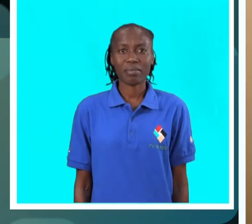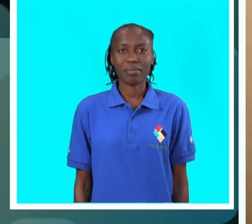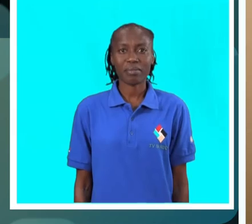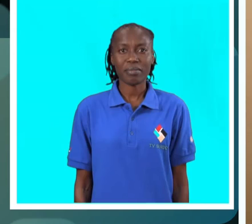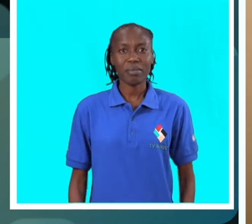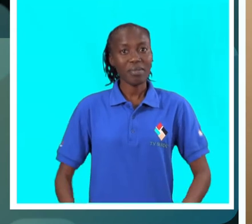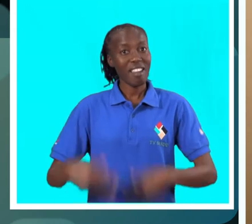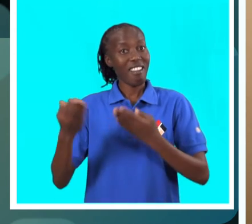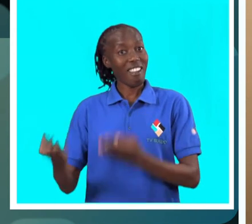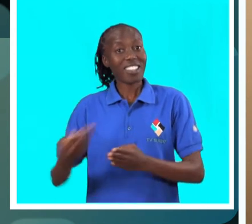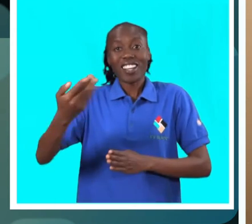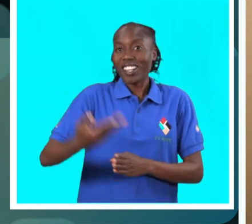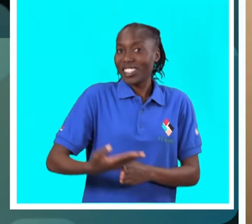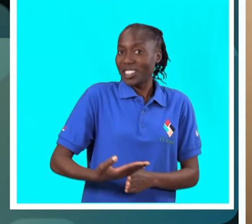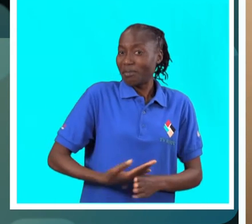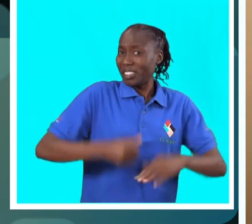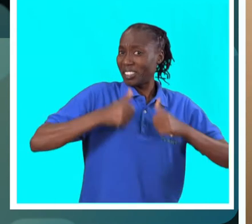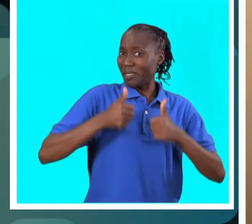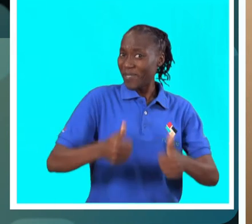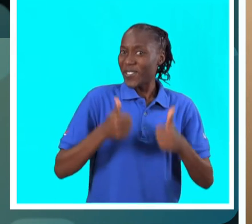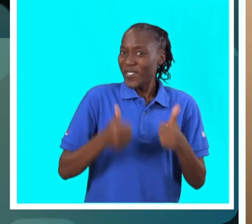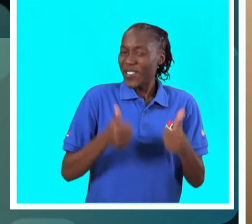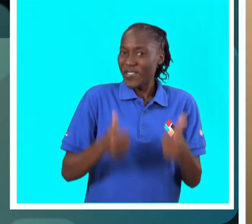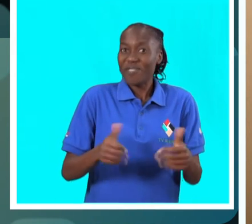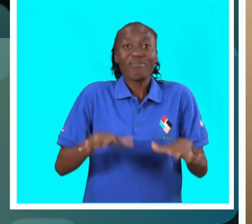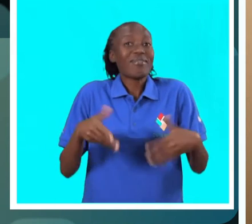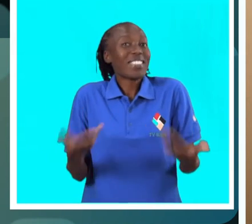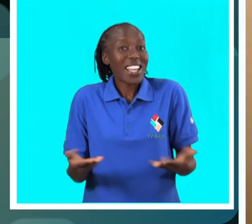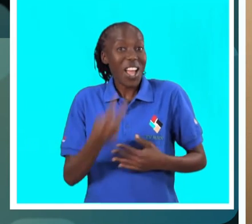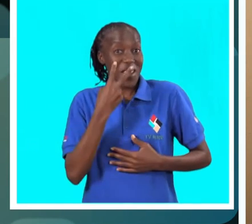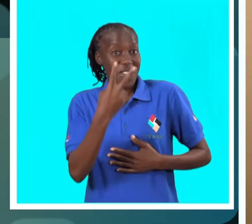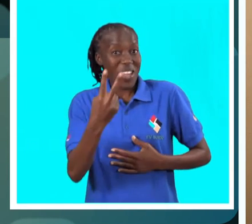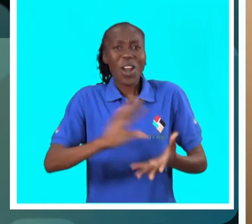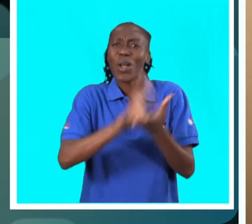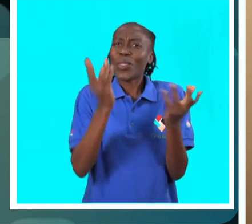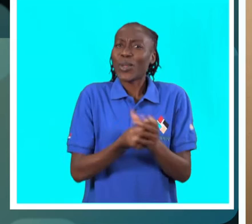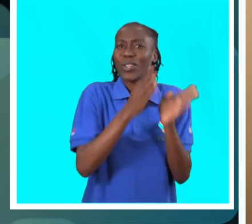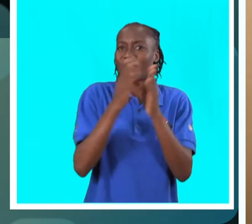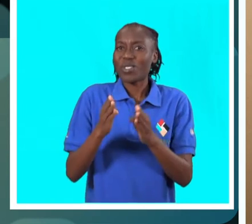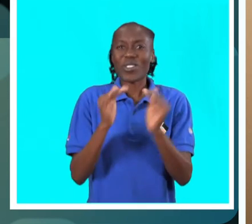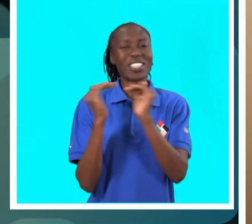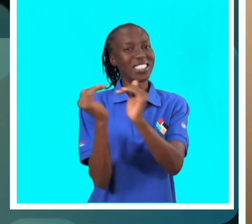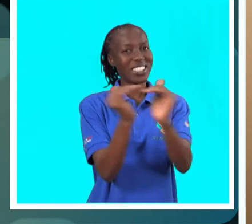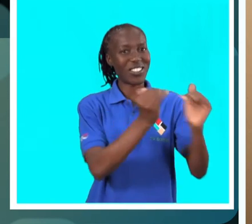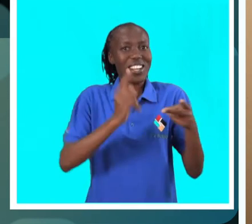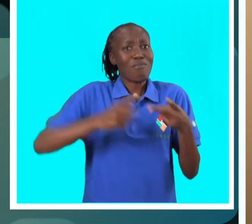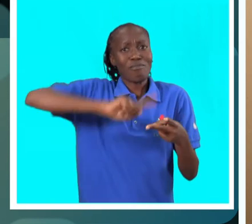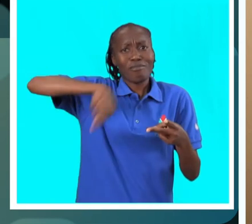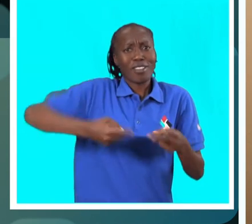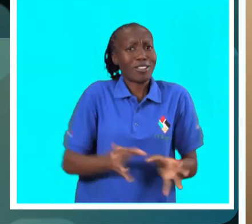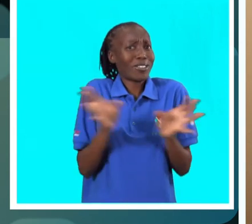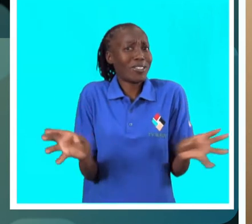Até essa foi uma experiência muito agradável, de ver que todas as pessoas são iguais. Nós não